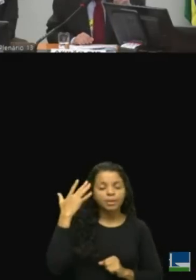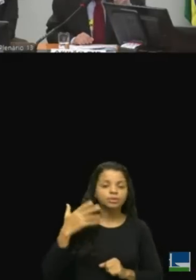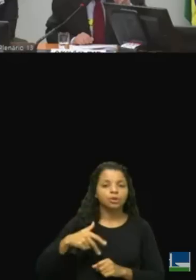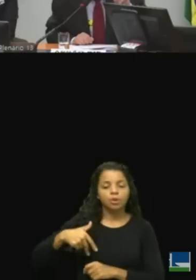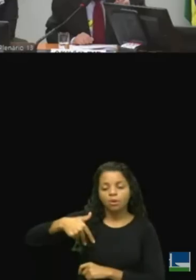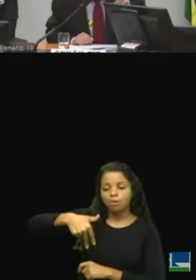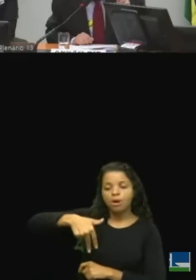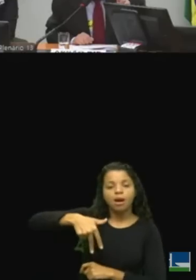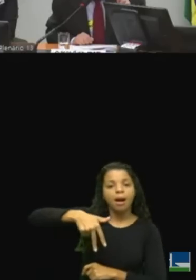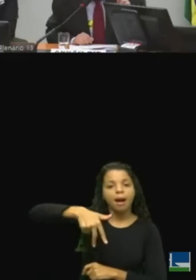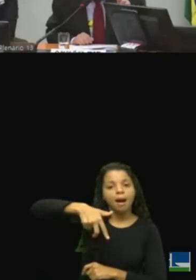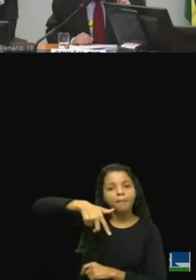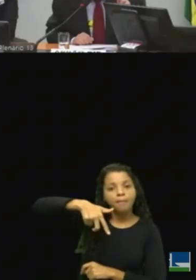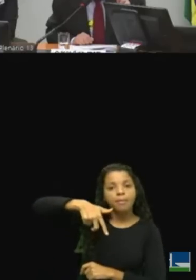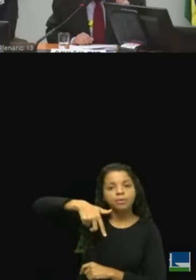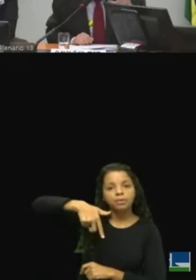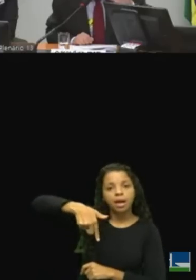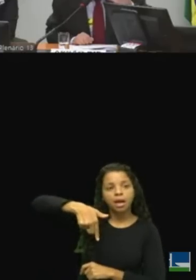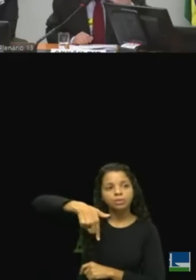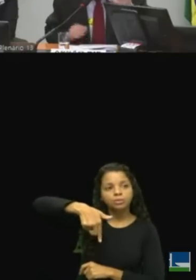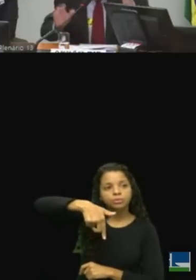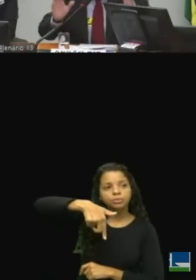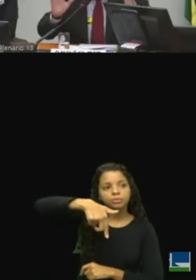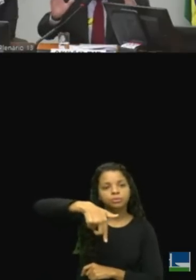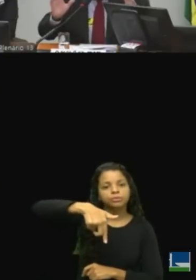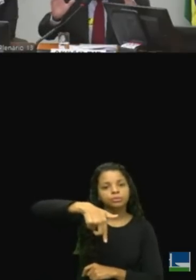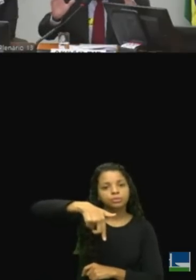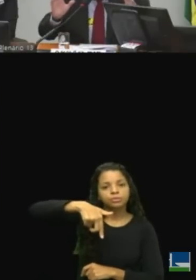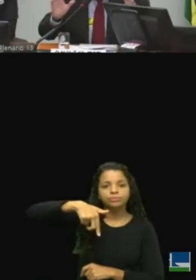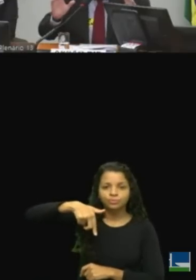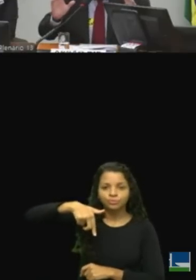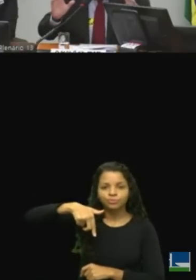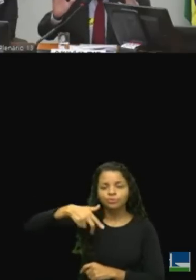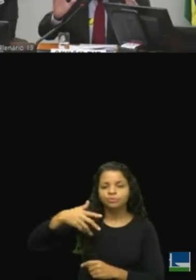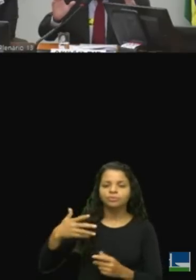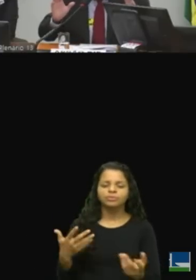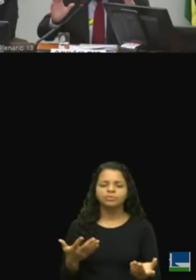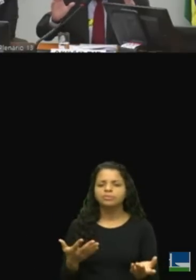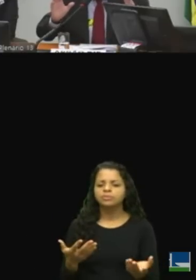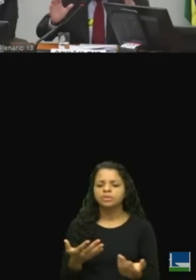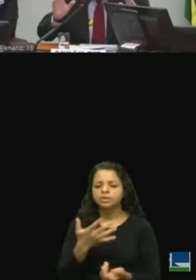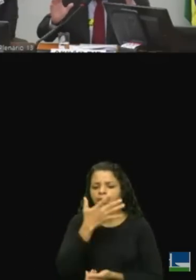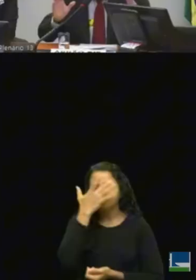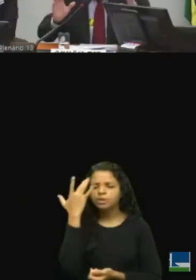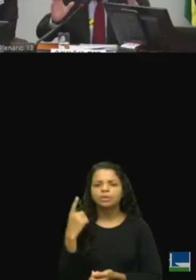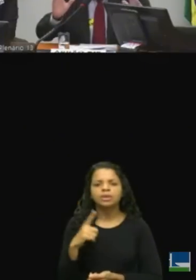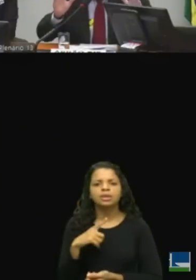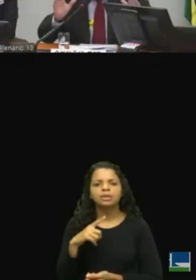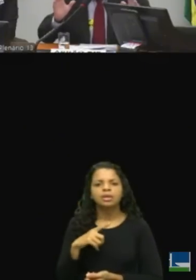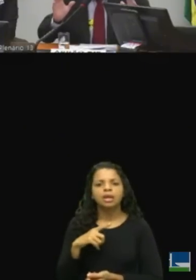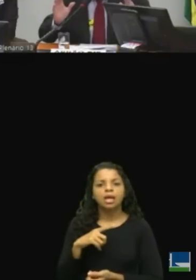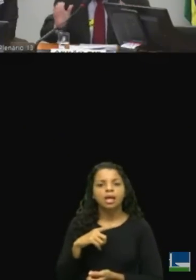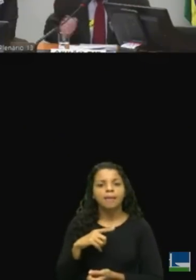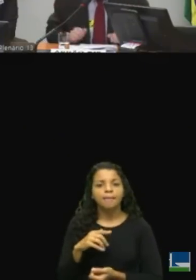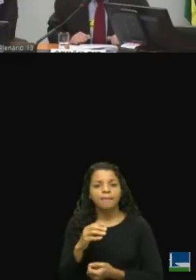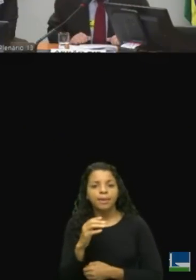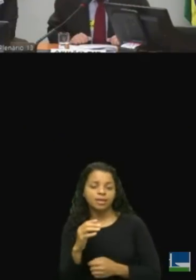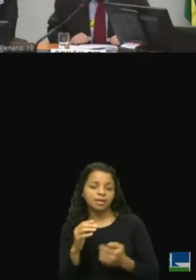entre amputados. É confuso. A pessoa que tem uma amputação de perna